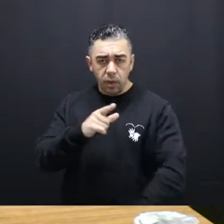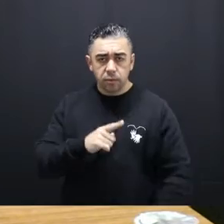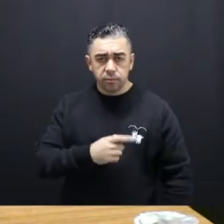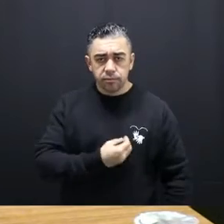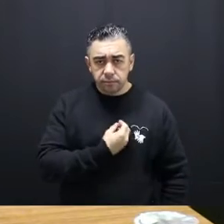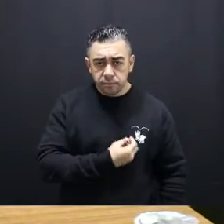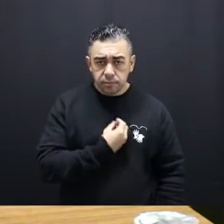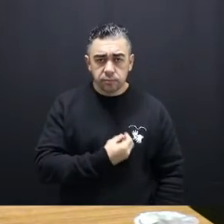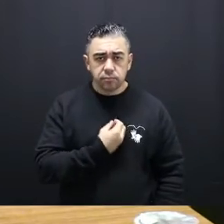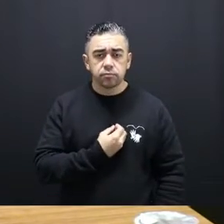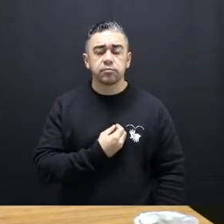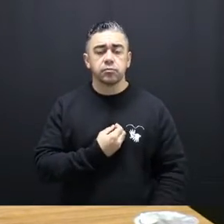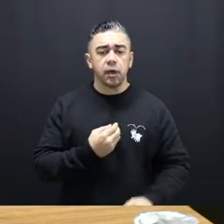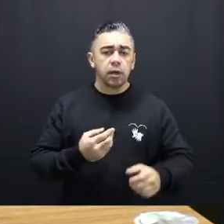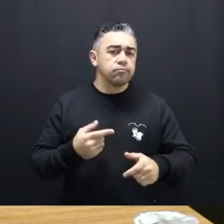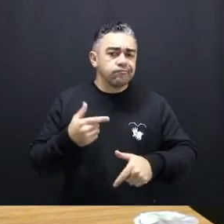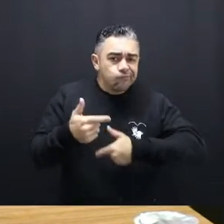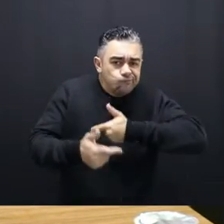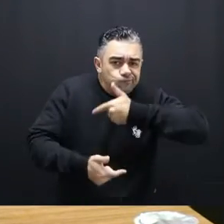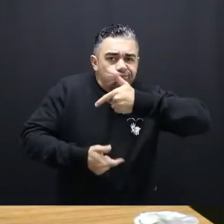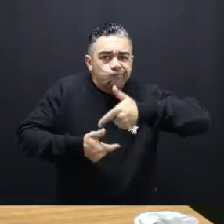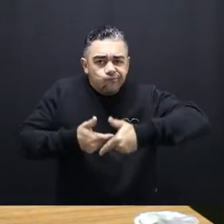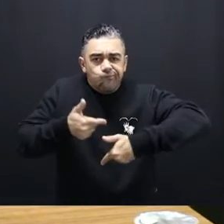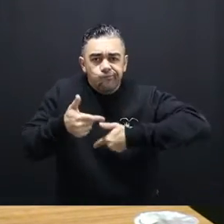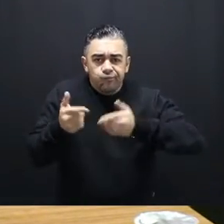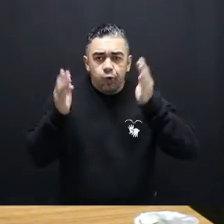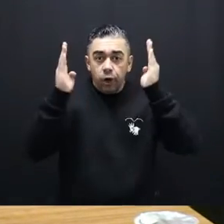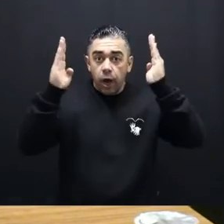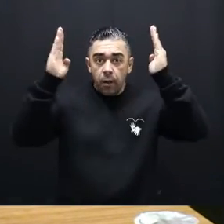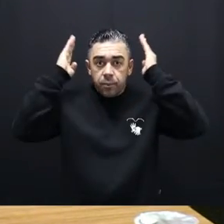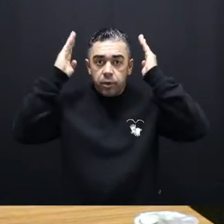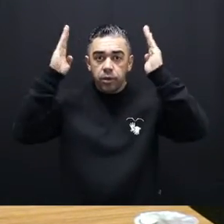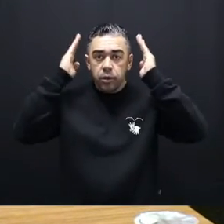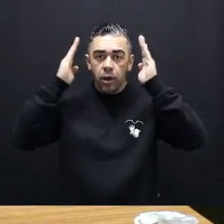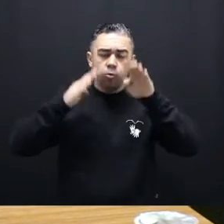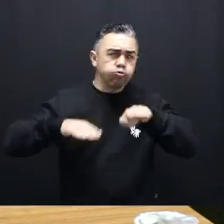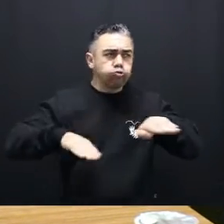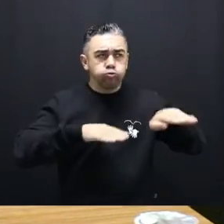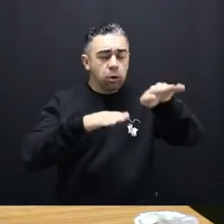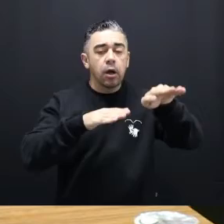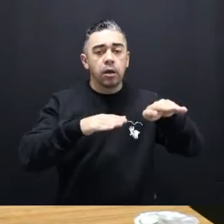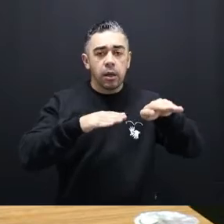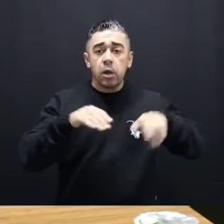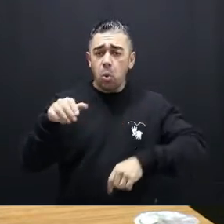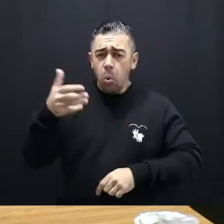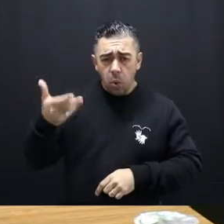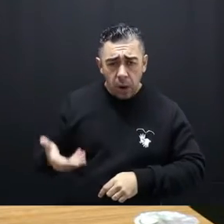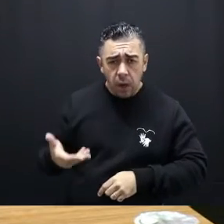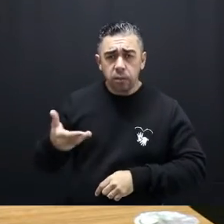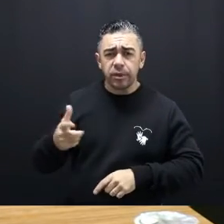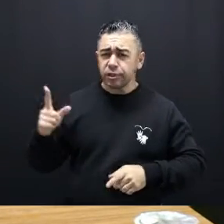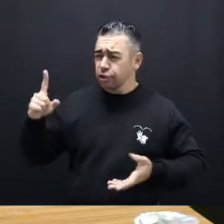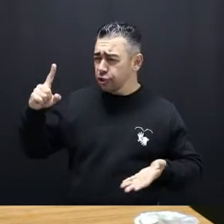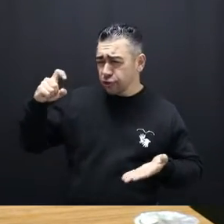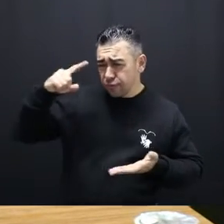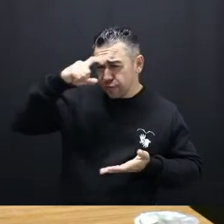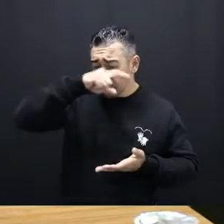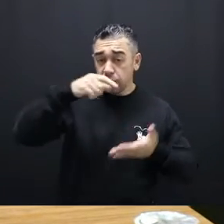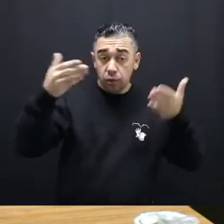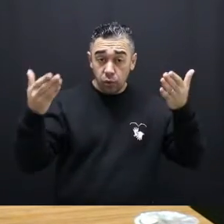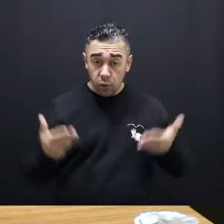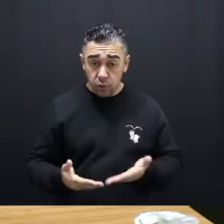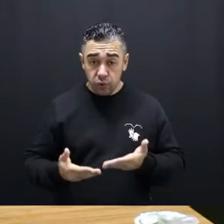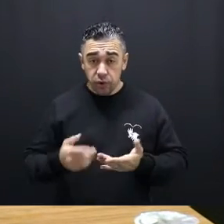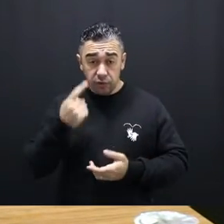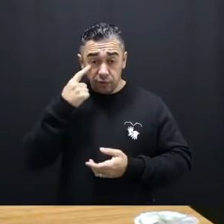calcada em cima de um caminhão uma profissão tão honrada que tá passando por tantas dificuldades hoje nosso país o preço